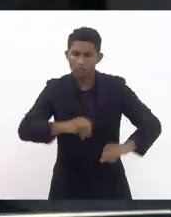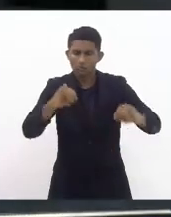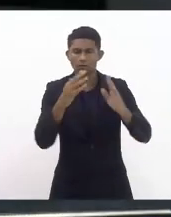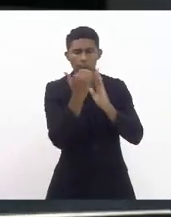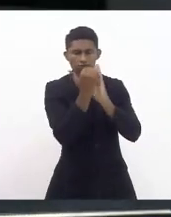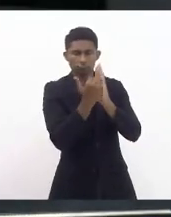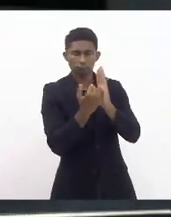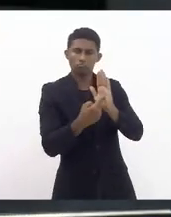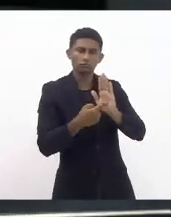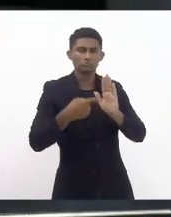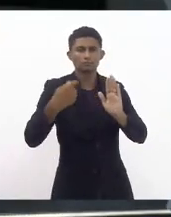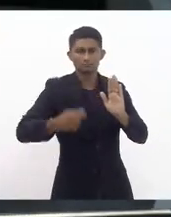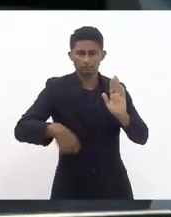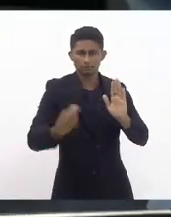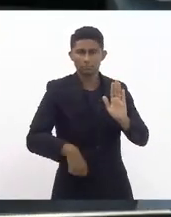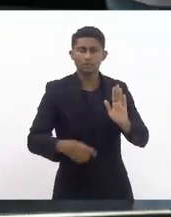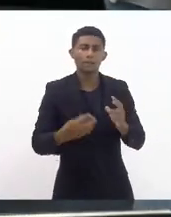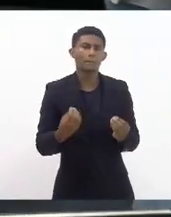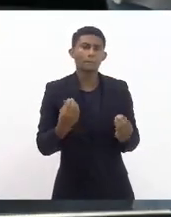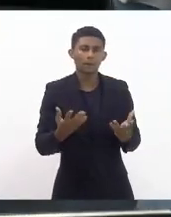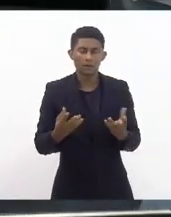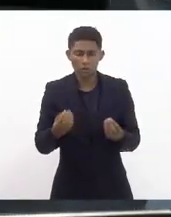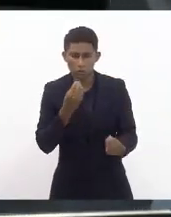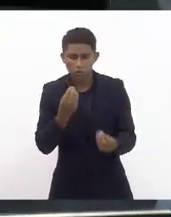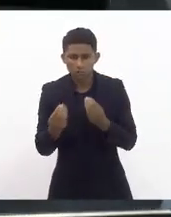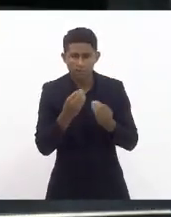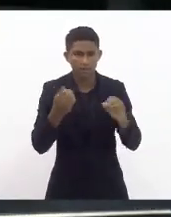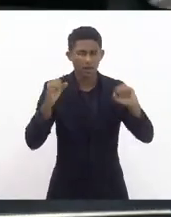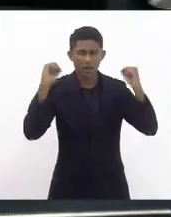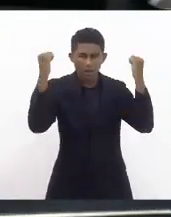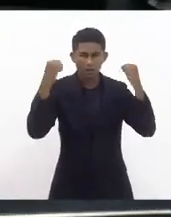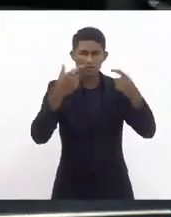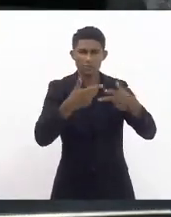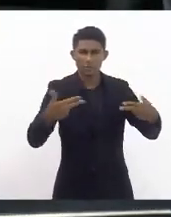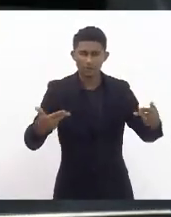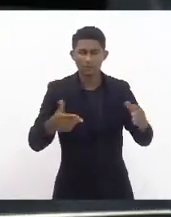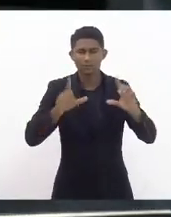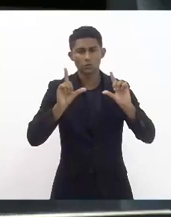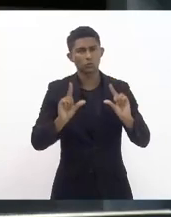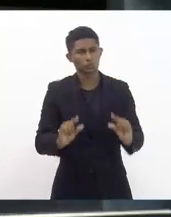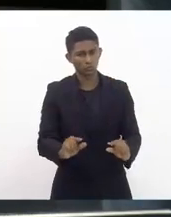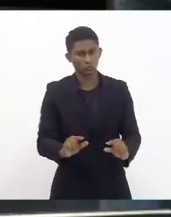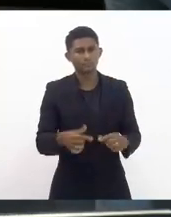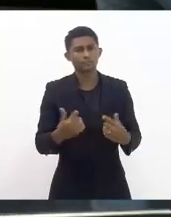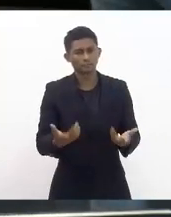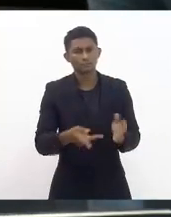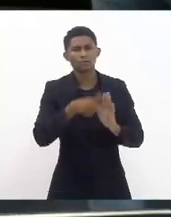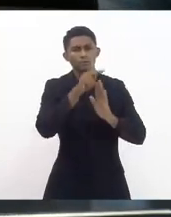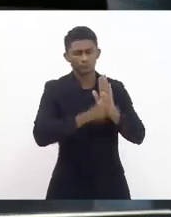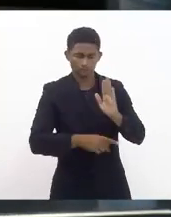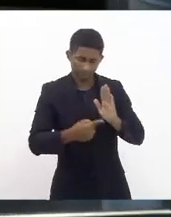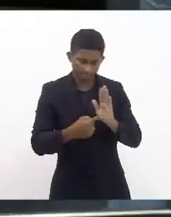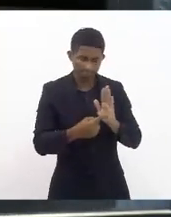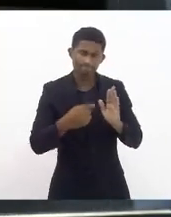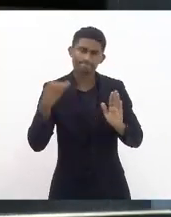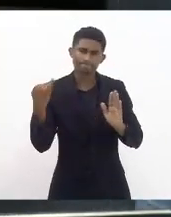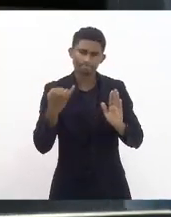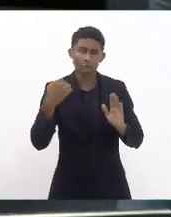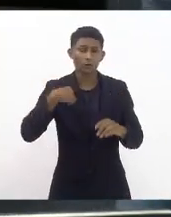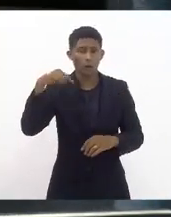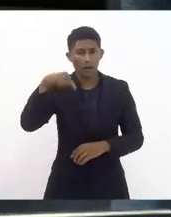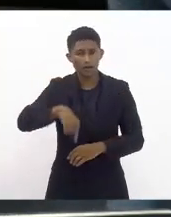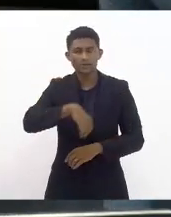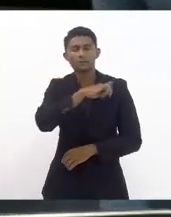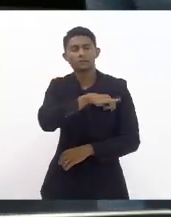de alimentos processados e ultraprocessados no Estado do Rio de Janeiro. O projeto é meritório, senhor presidente, essa é uma batalha que eu tenho feito aqui no Estado do